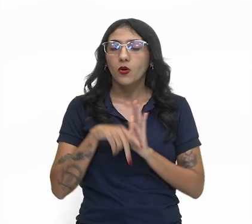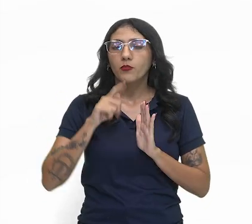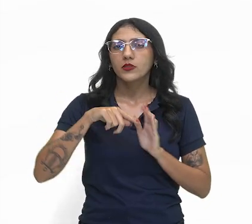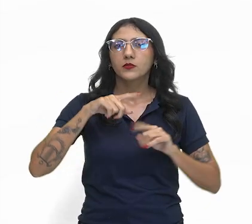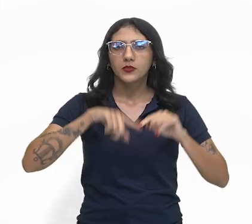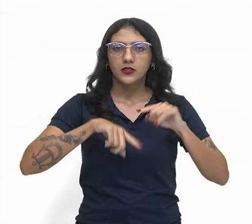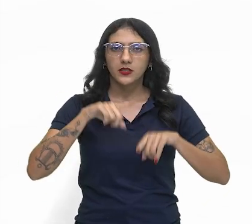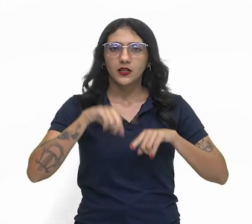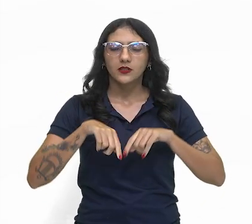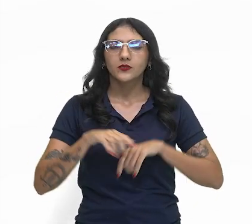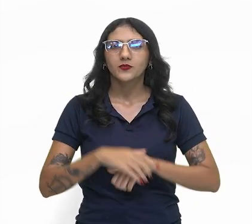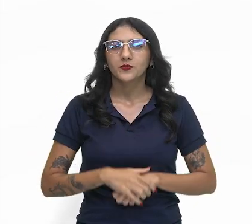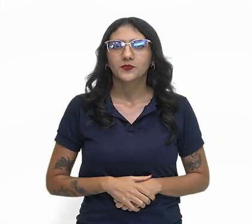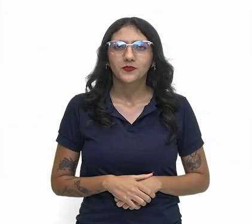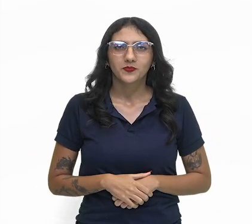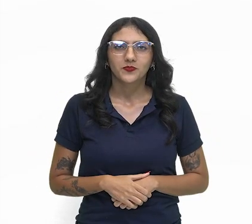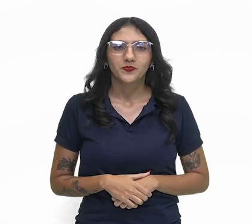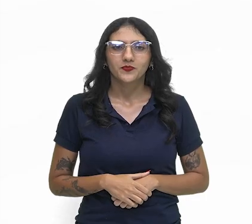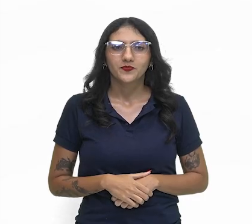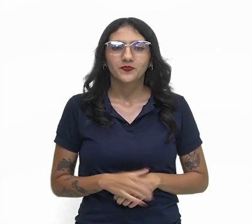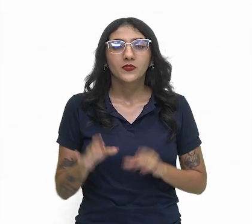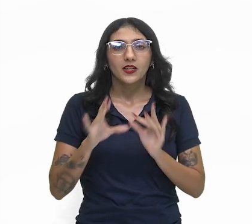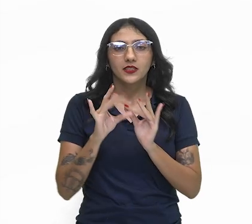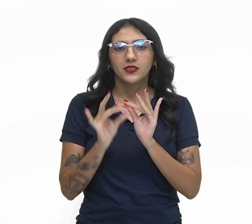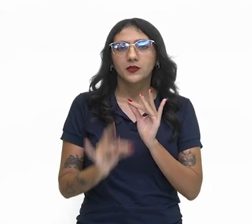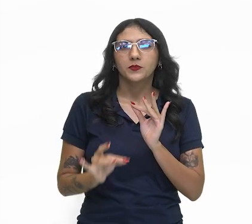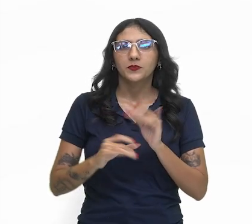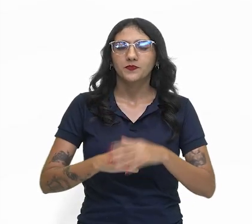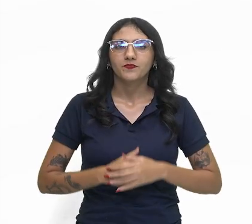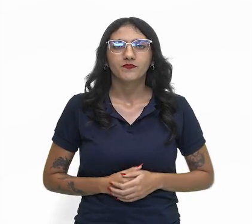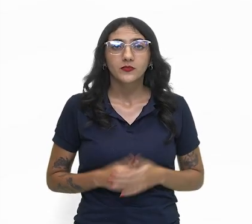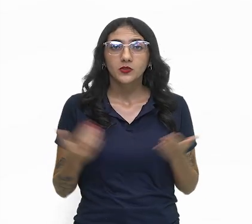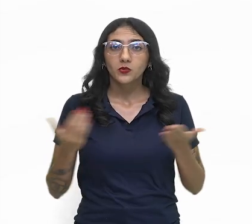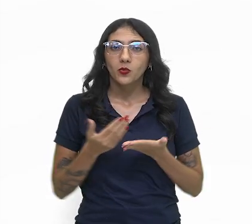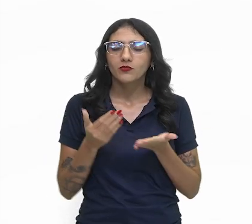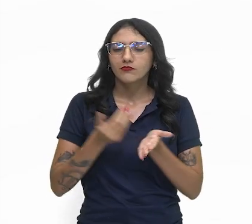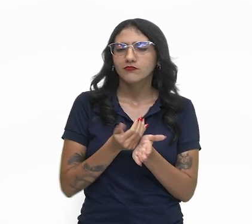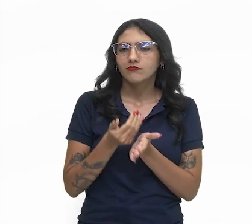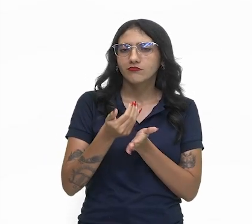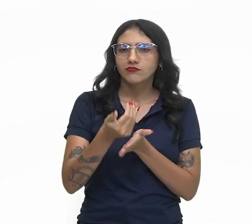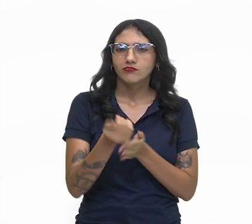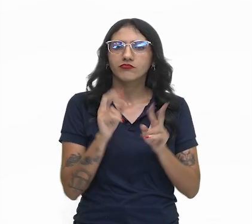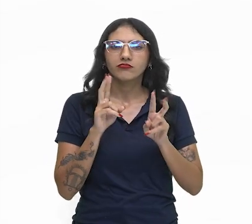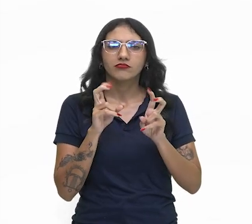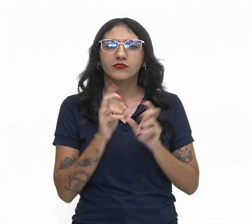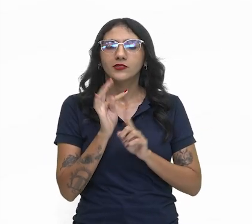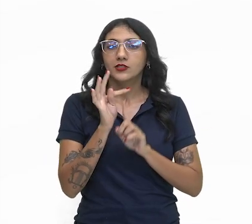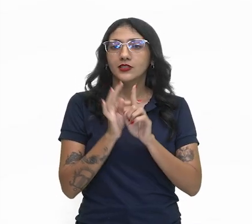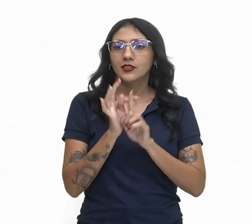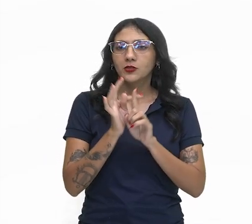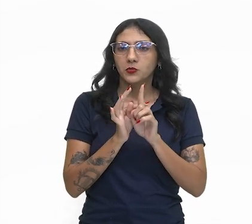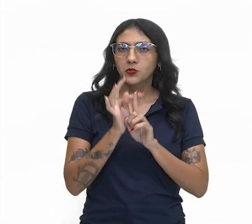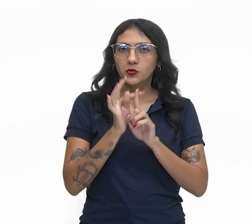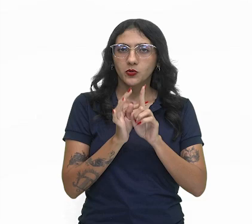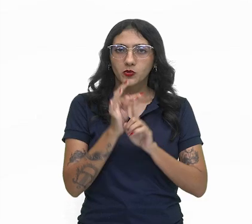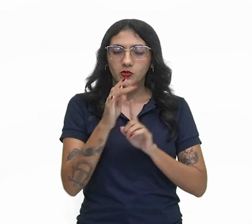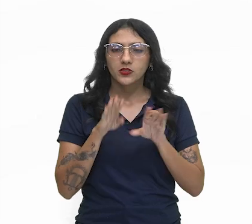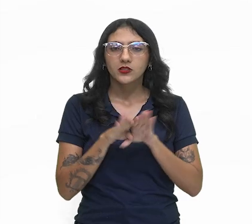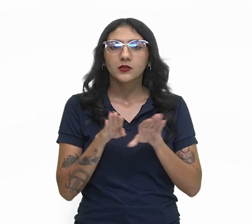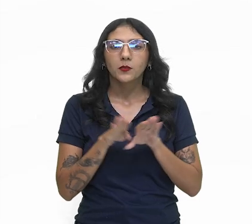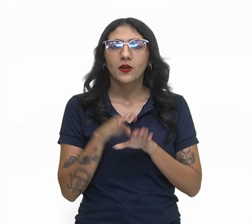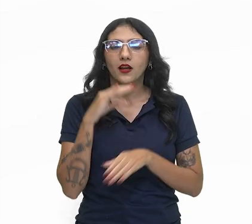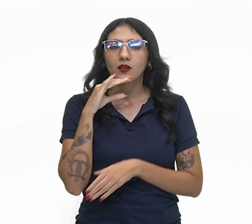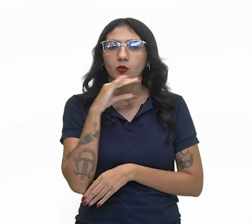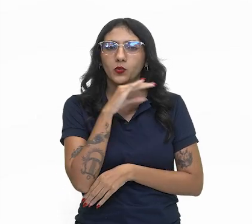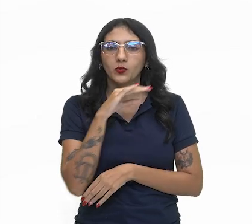dos materiais. No detalhamento, nós teremos introdução à termologia,